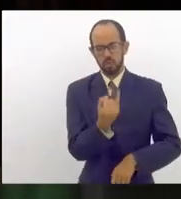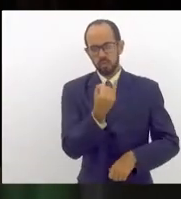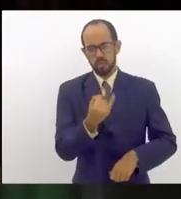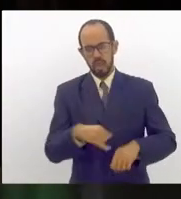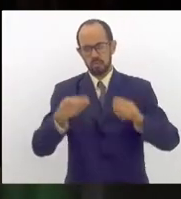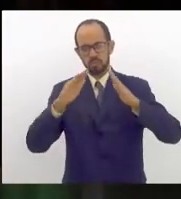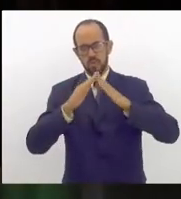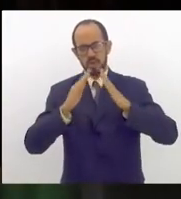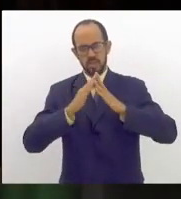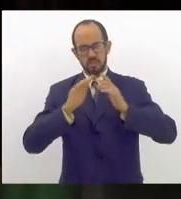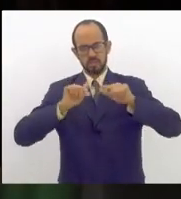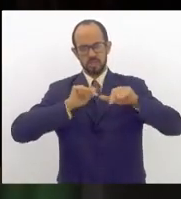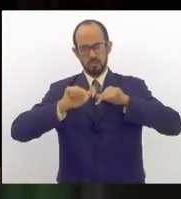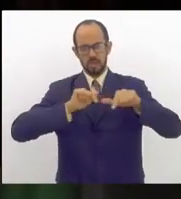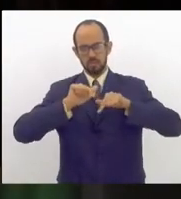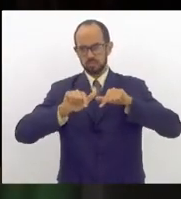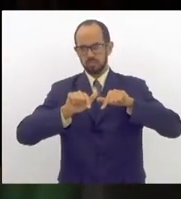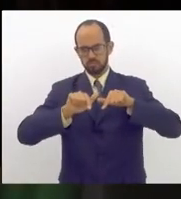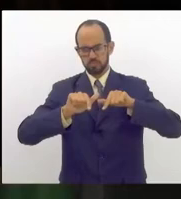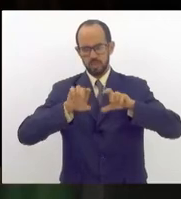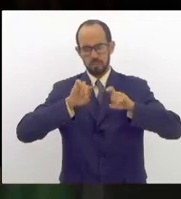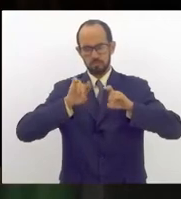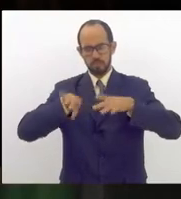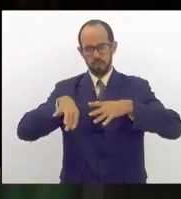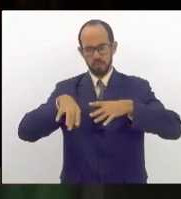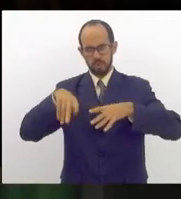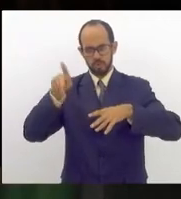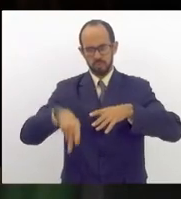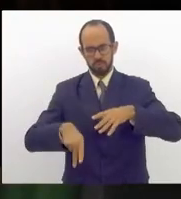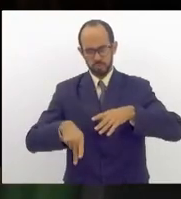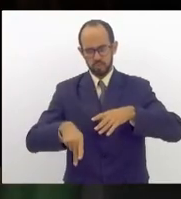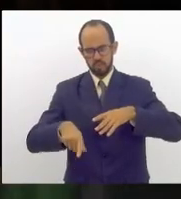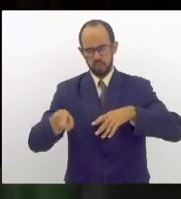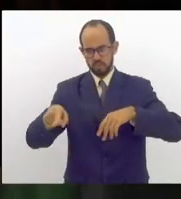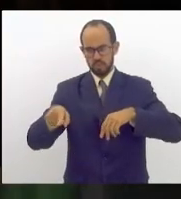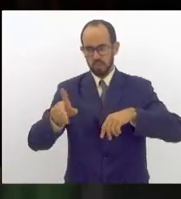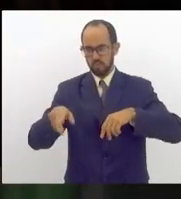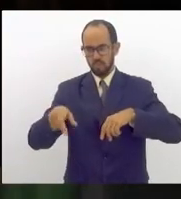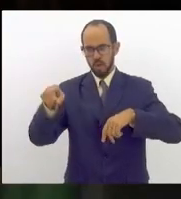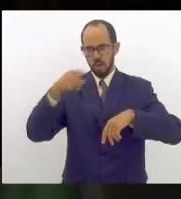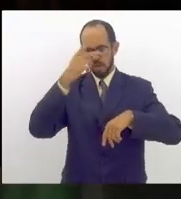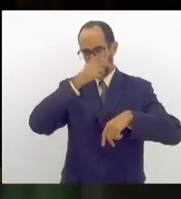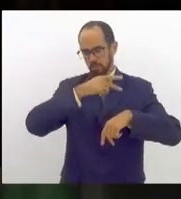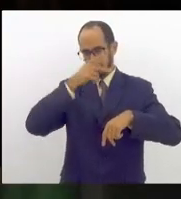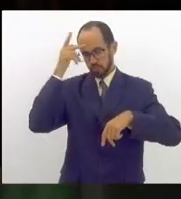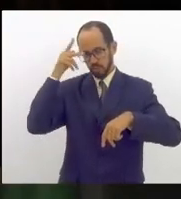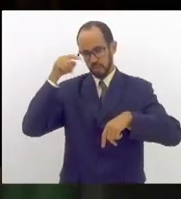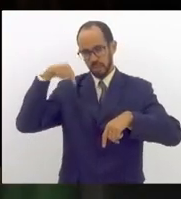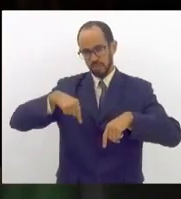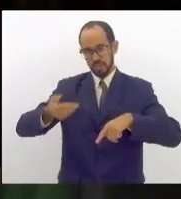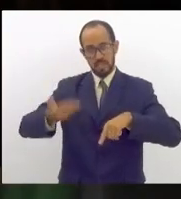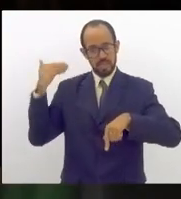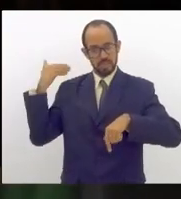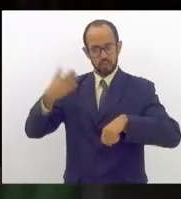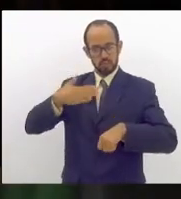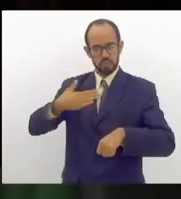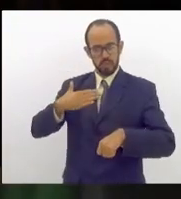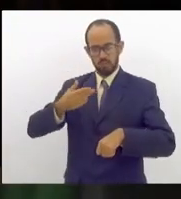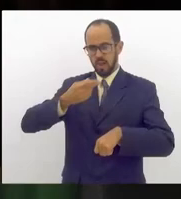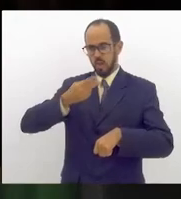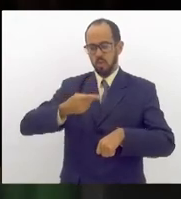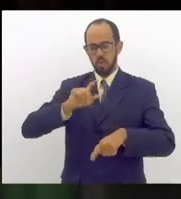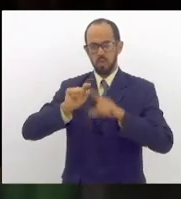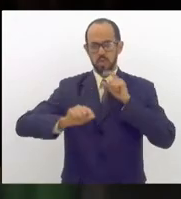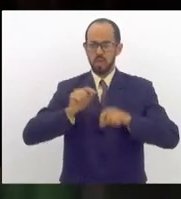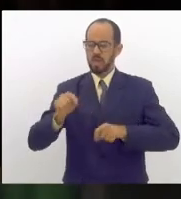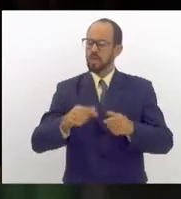e de emprego abandona essas pessoas como o rapaz que estava aqui anteriormente a mim falou não